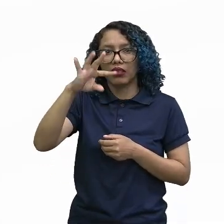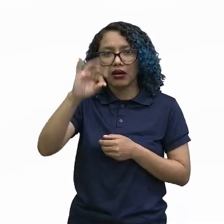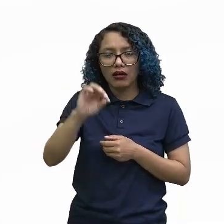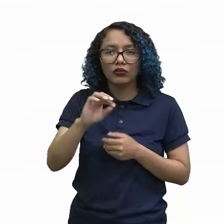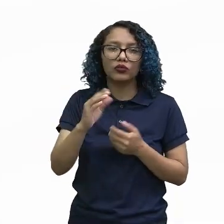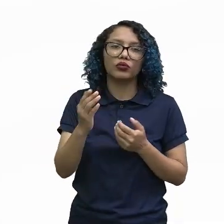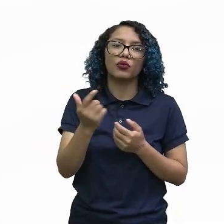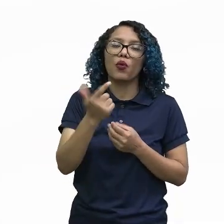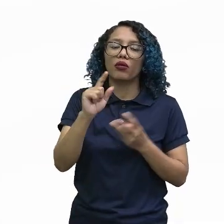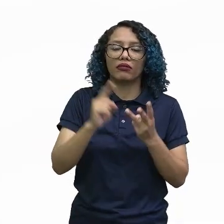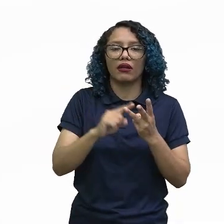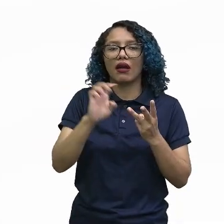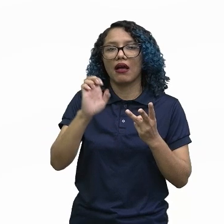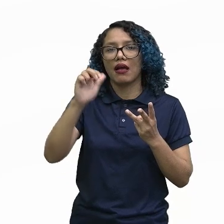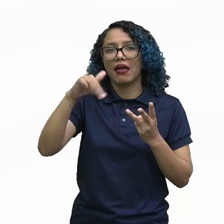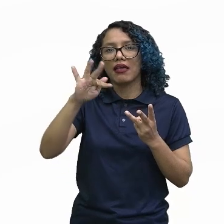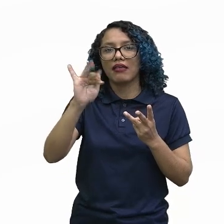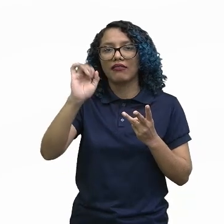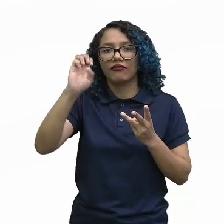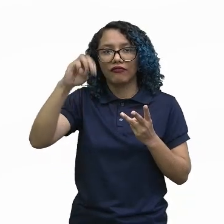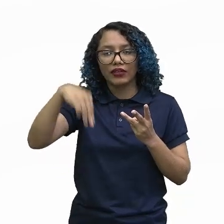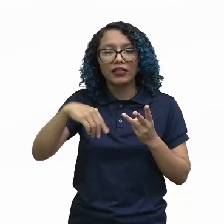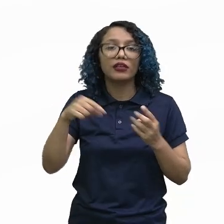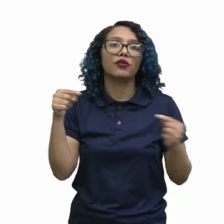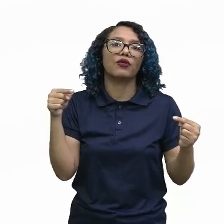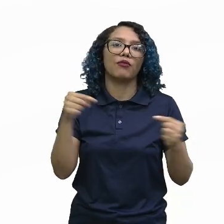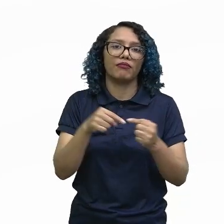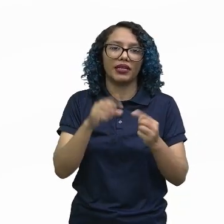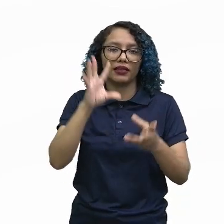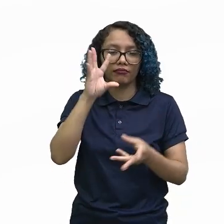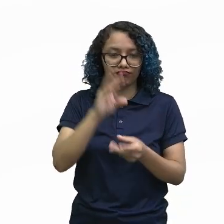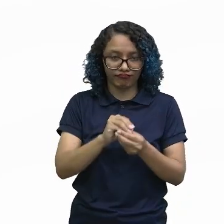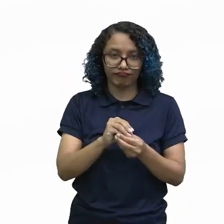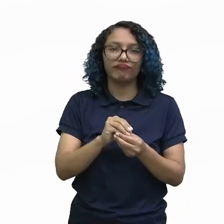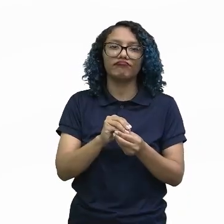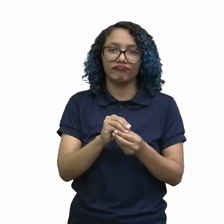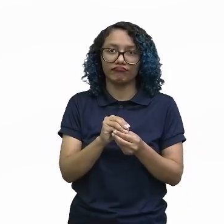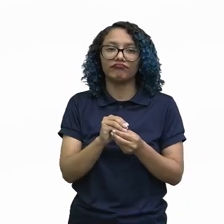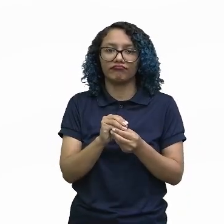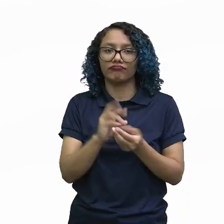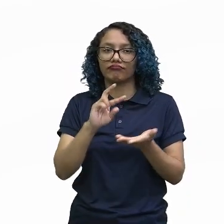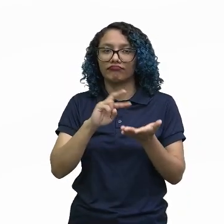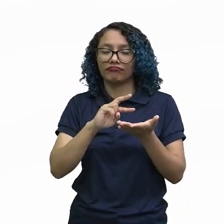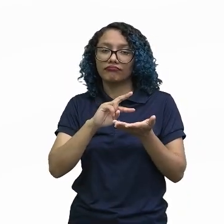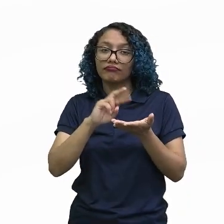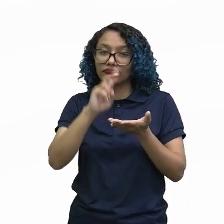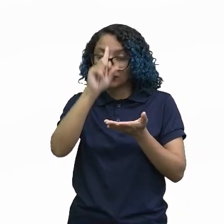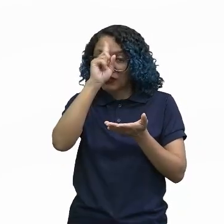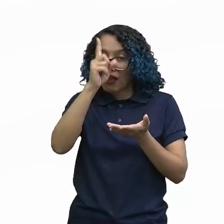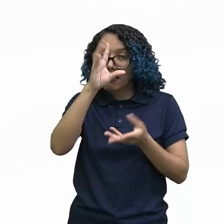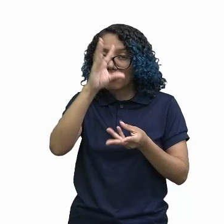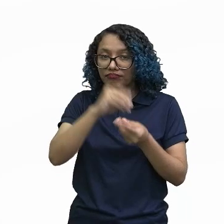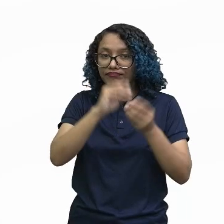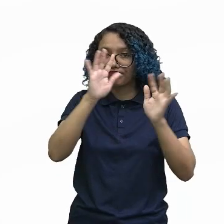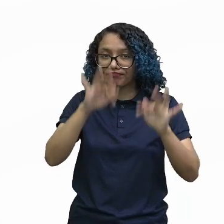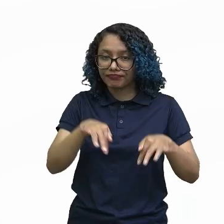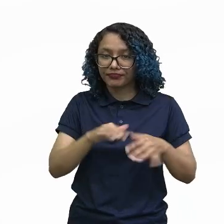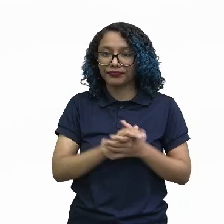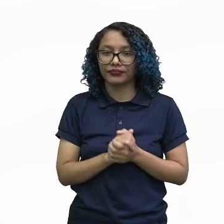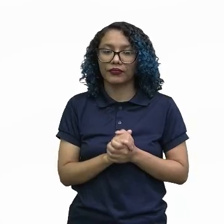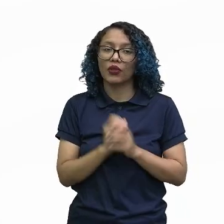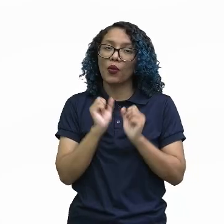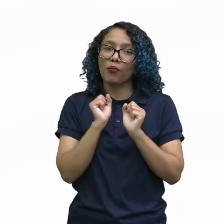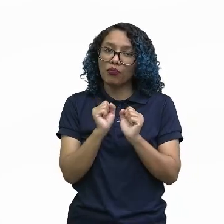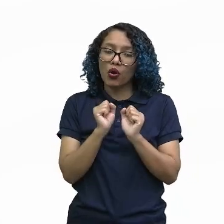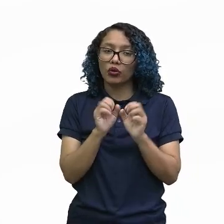essas conjunções, elas vão dar a ideia de conclusão. Você vai estar concluindo uma ideia, um pensamento. Seja numa